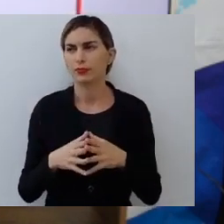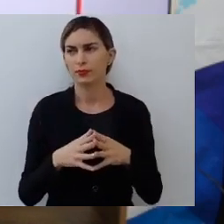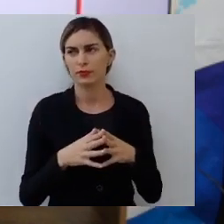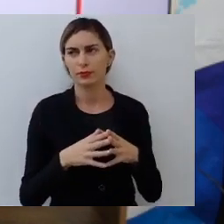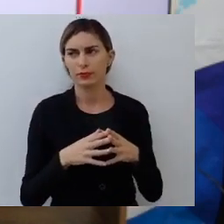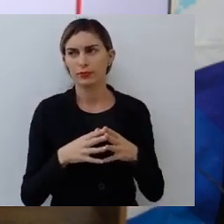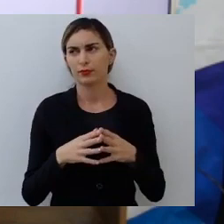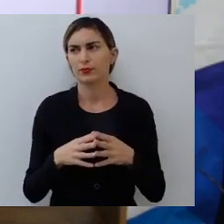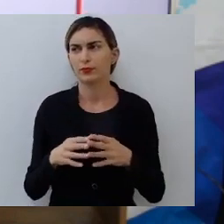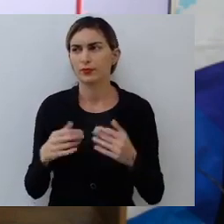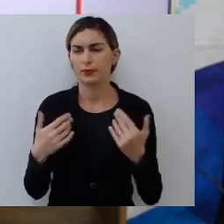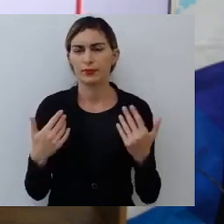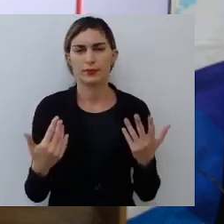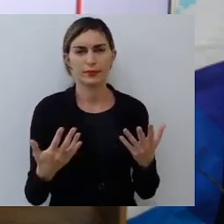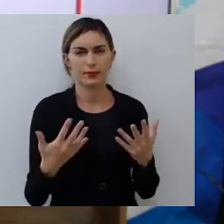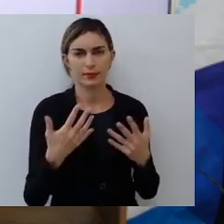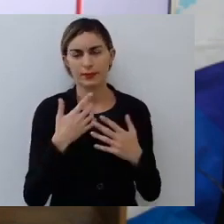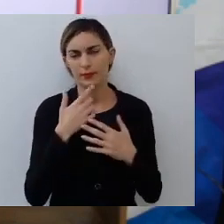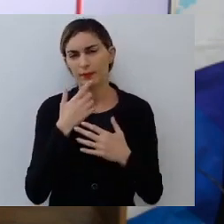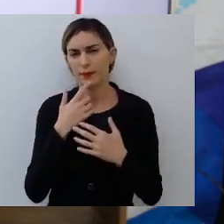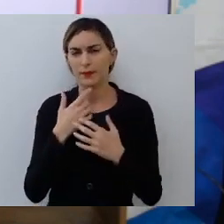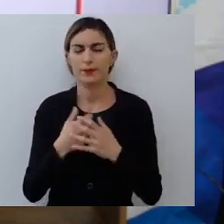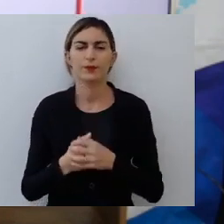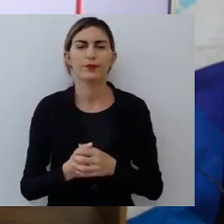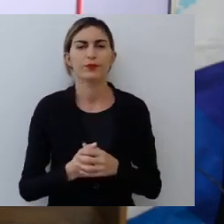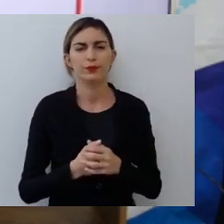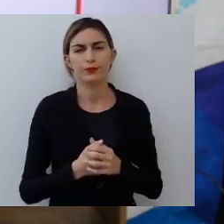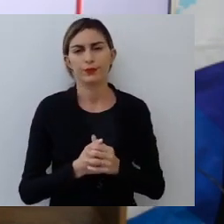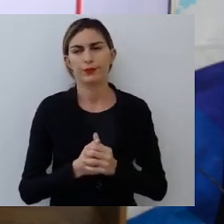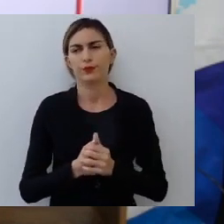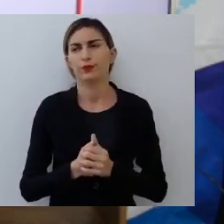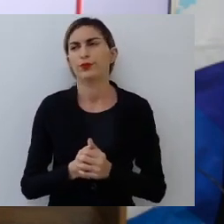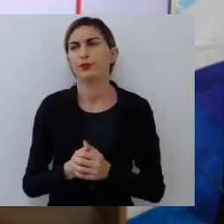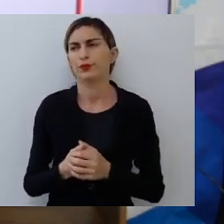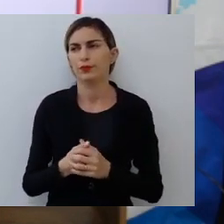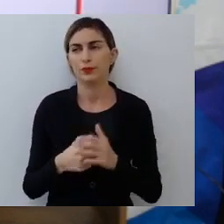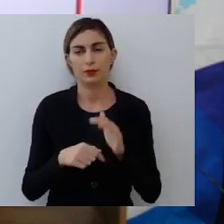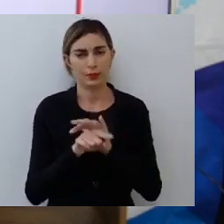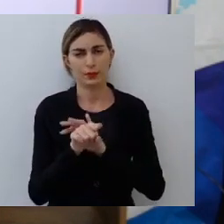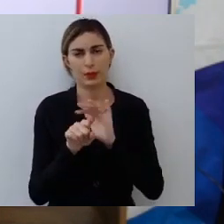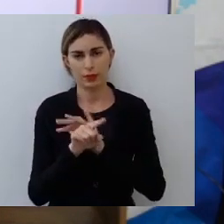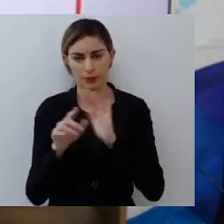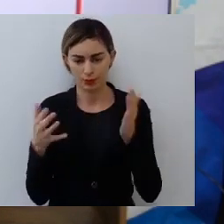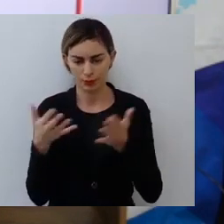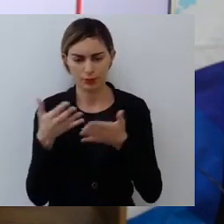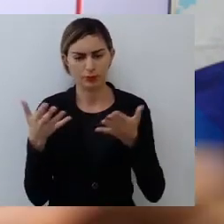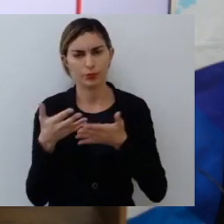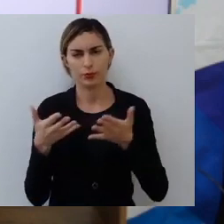Ah! As perguntas hoje